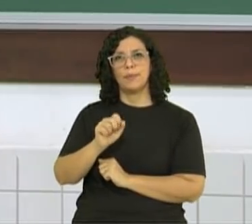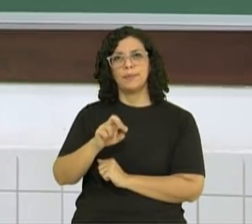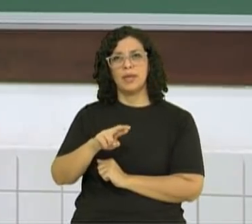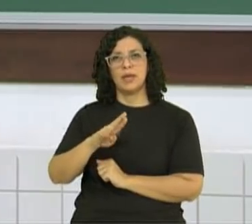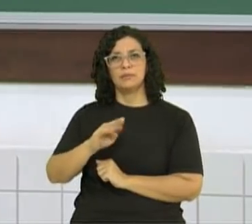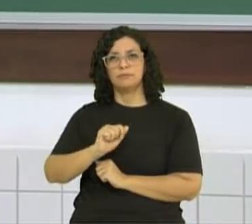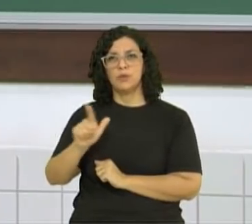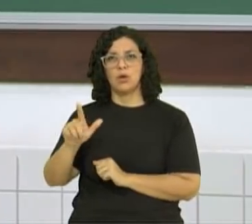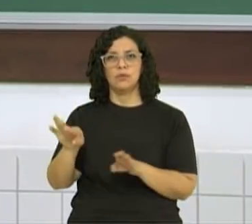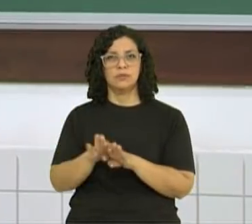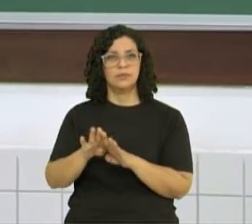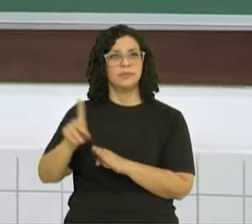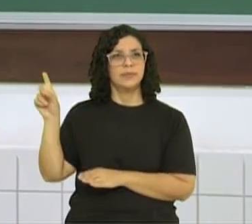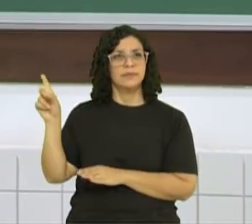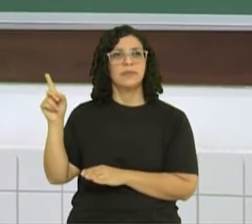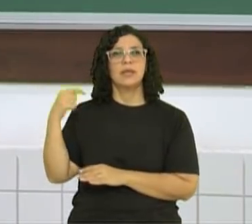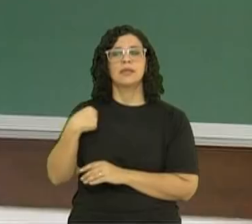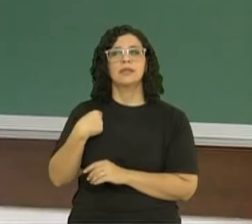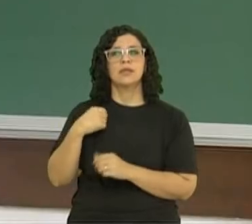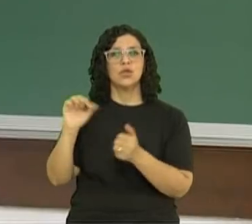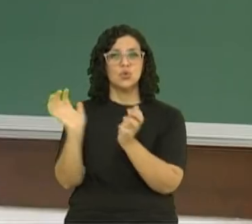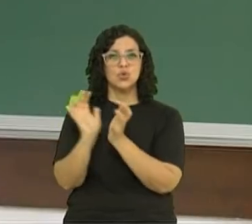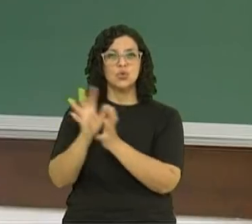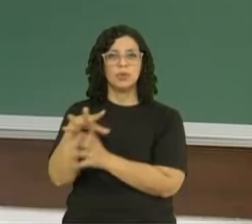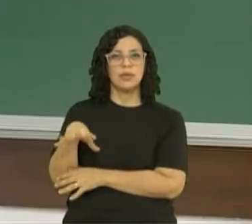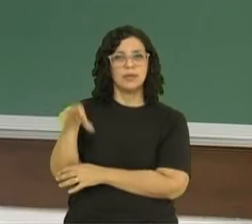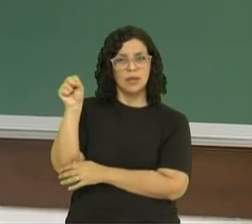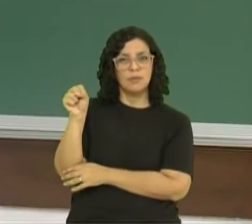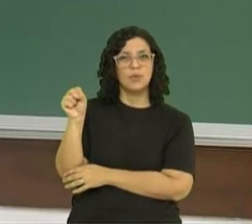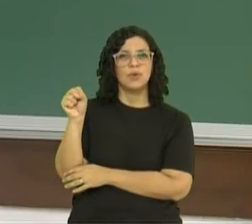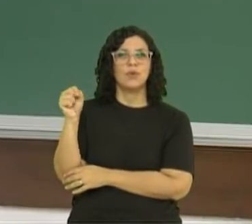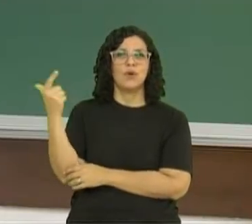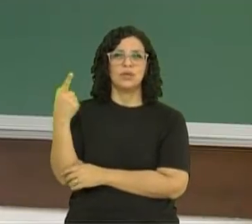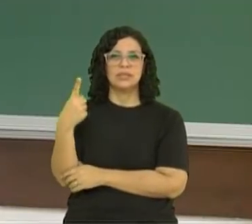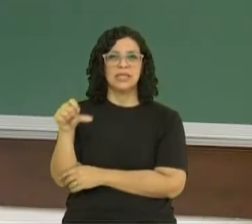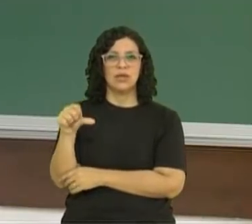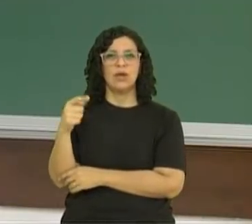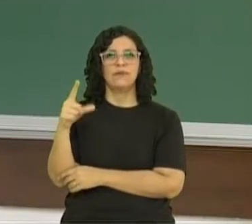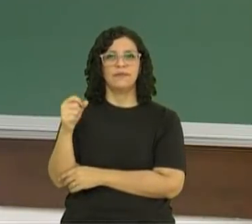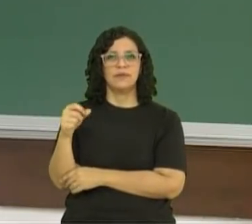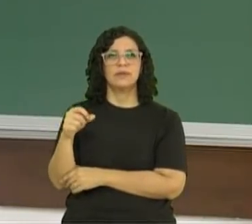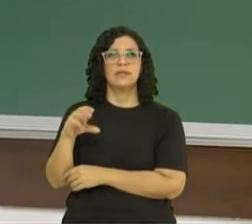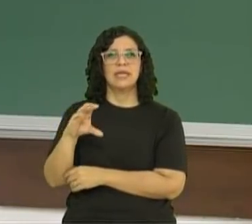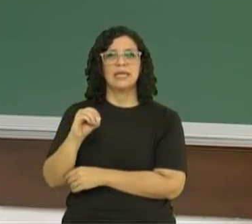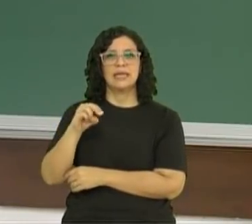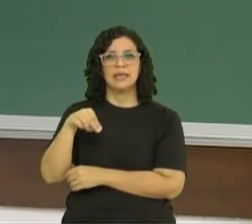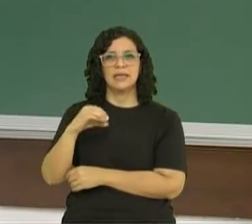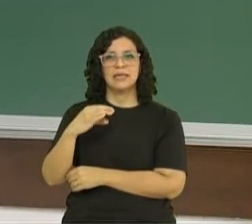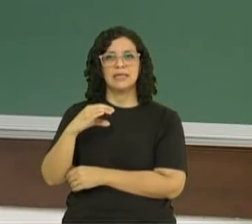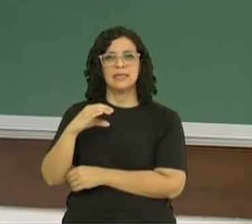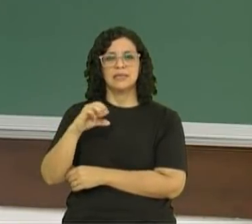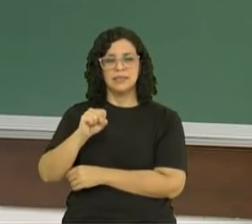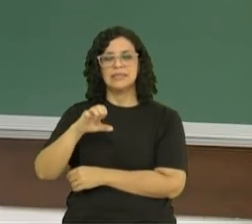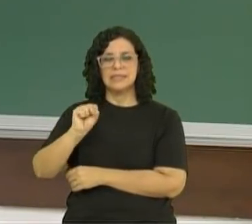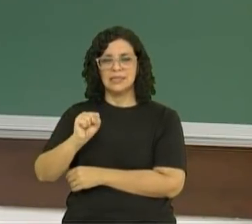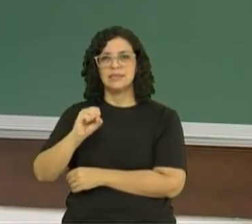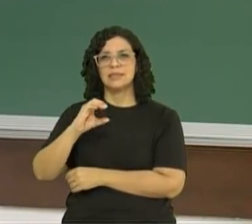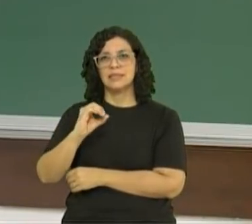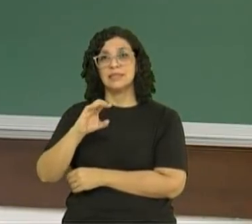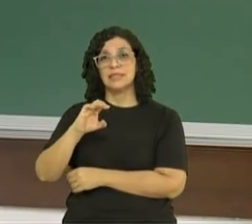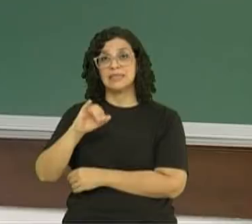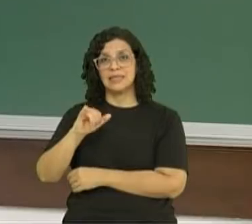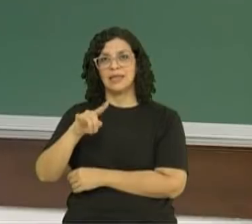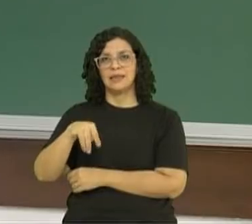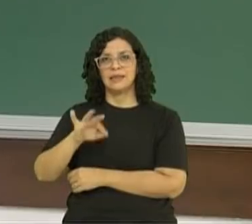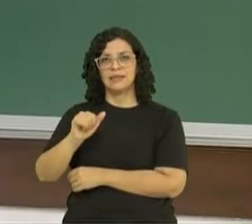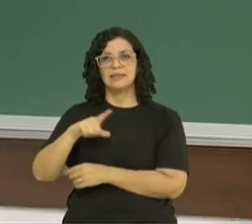temos exemplo aqui para vocês e aqui a imagem da equipe campeã da temporada 19-20, né, que é o Kansas City Chiefs. Tá? Uma